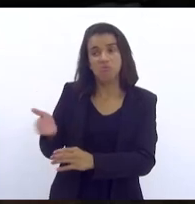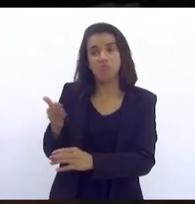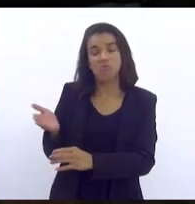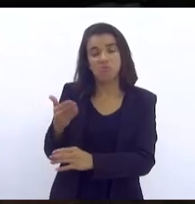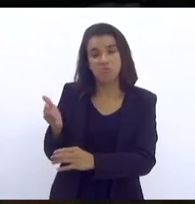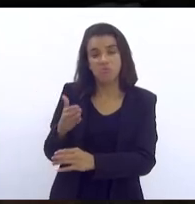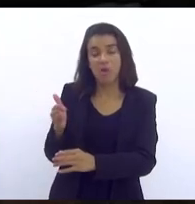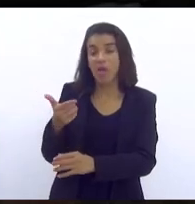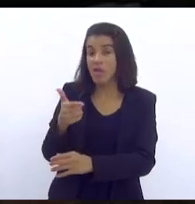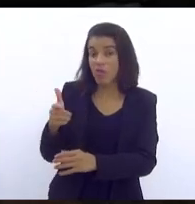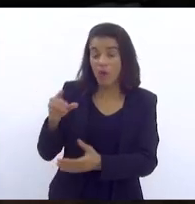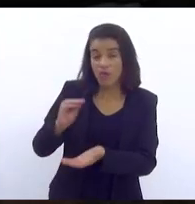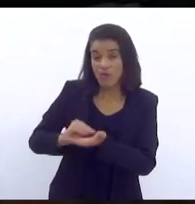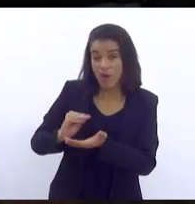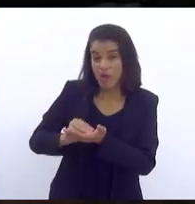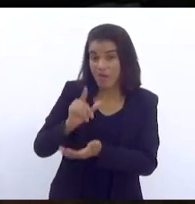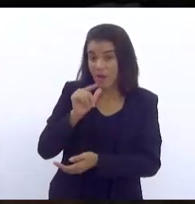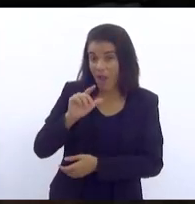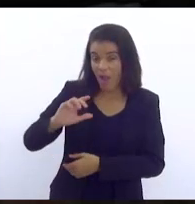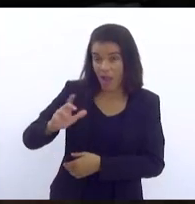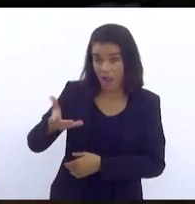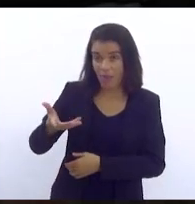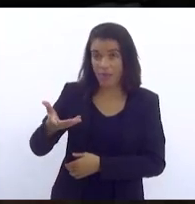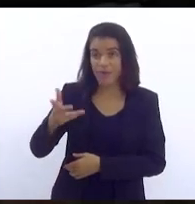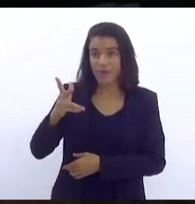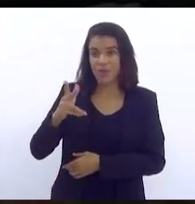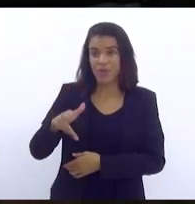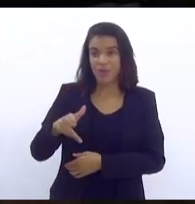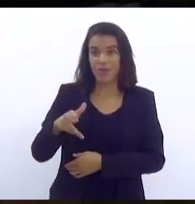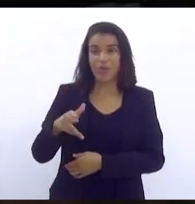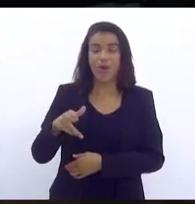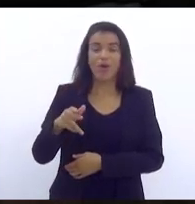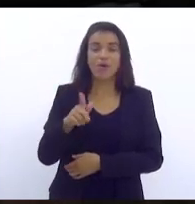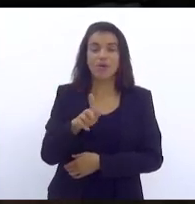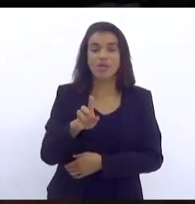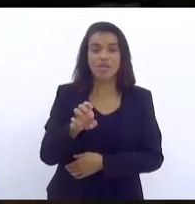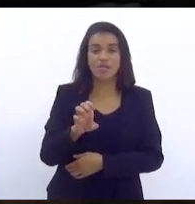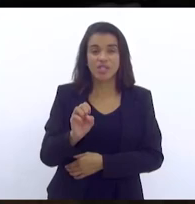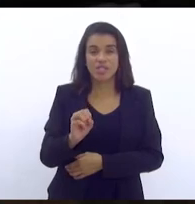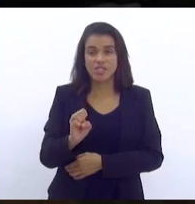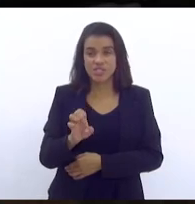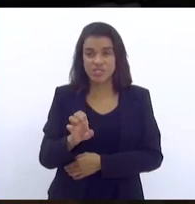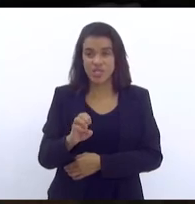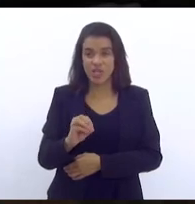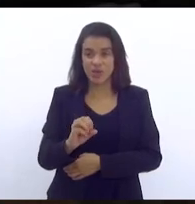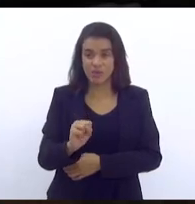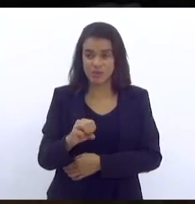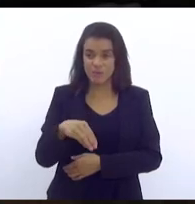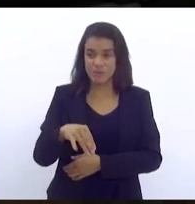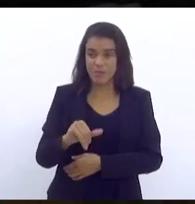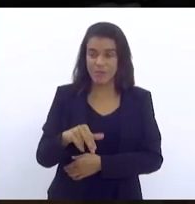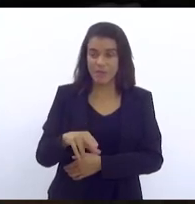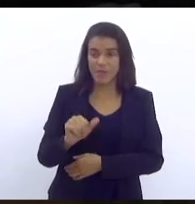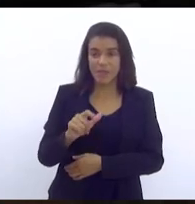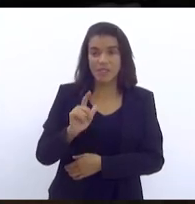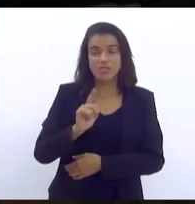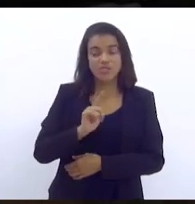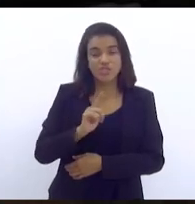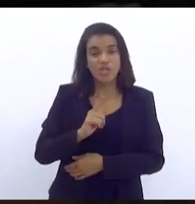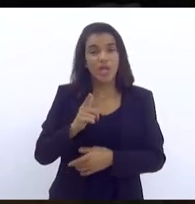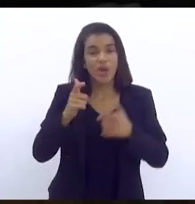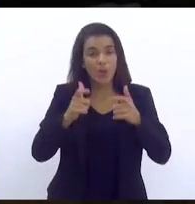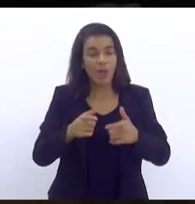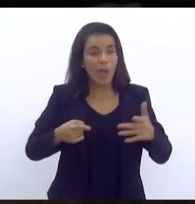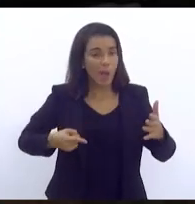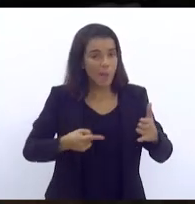chegava e quando não era de qualidade Como foi o caso lá da geosmina no início do outro ano a gente tinha onde recorrer